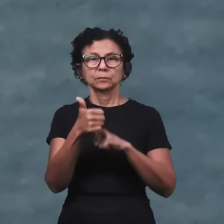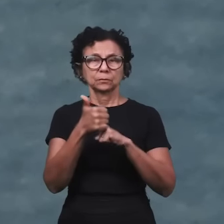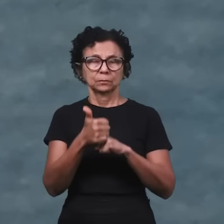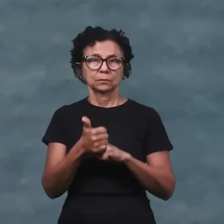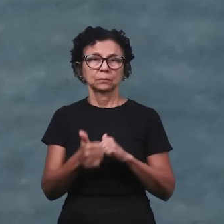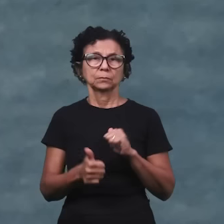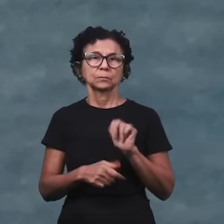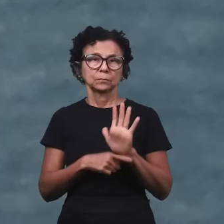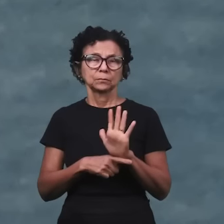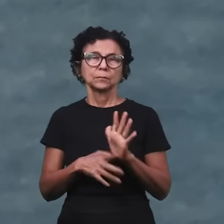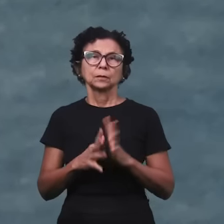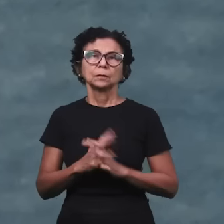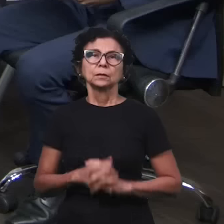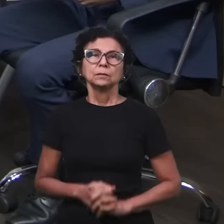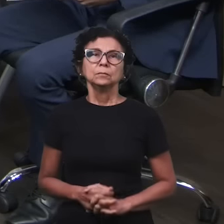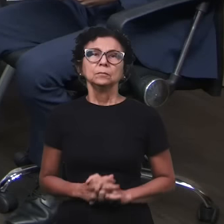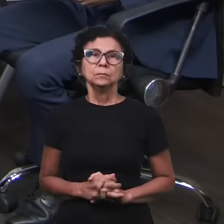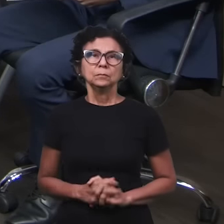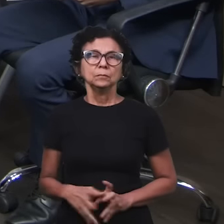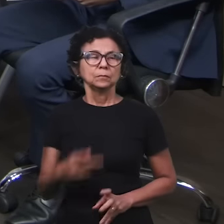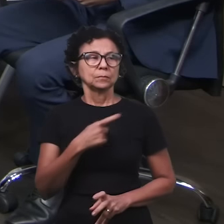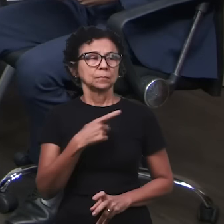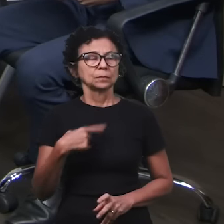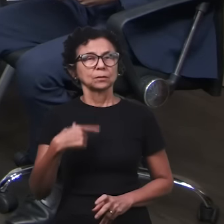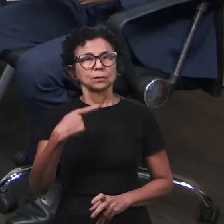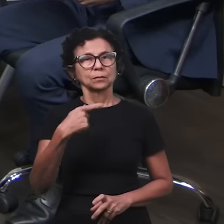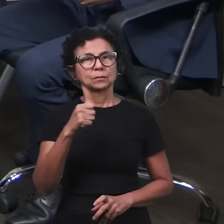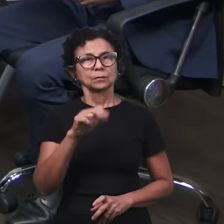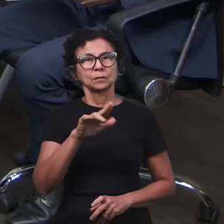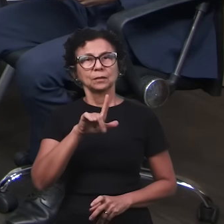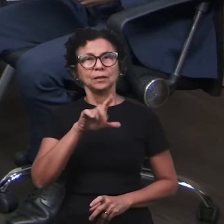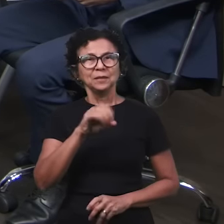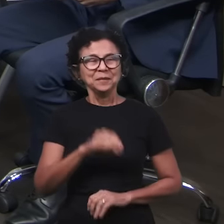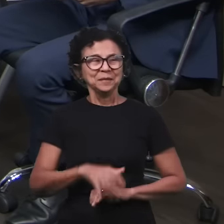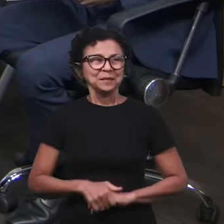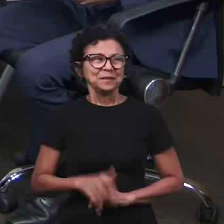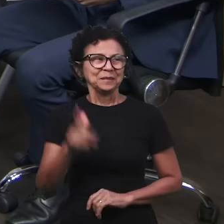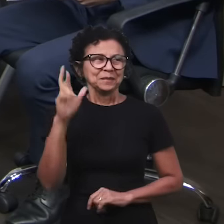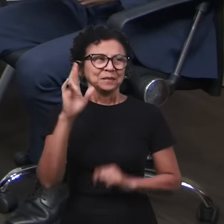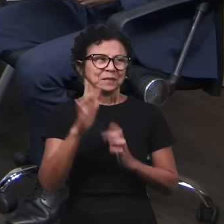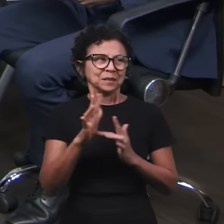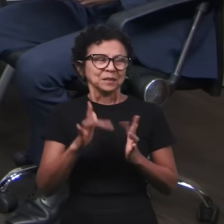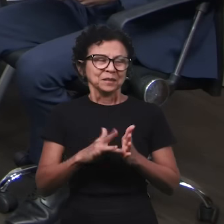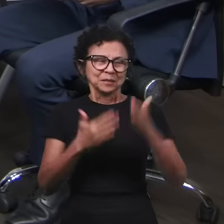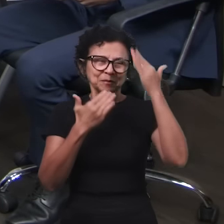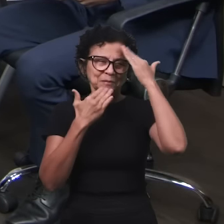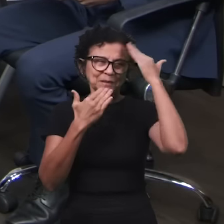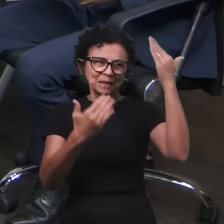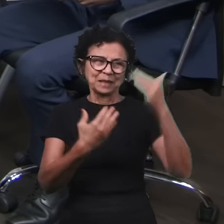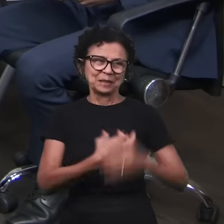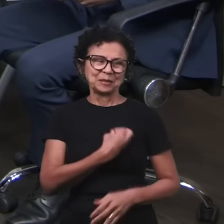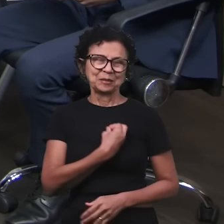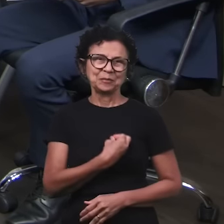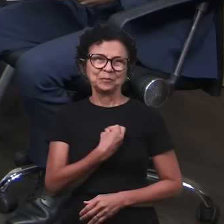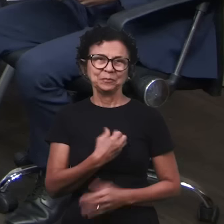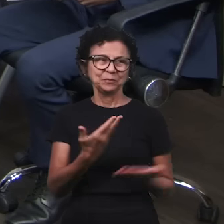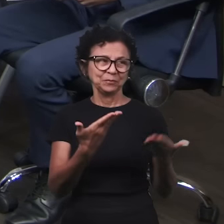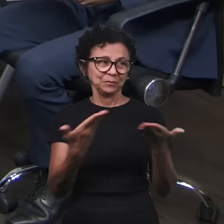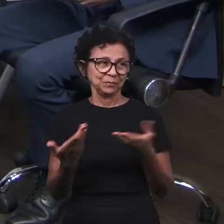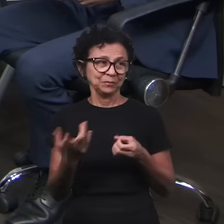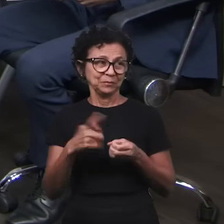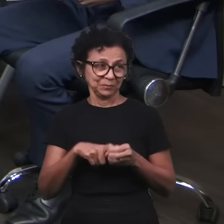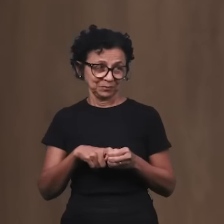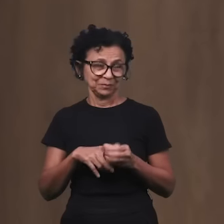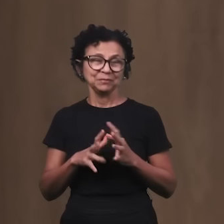você que está em casa, tá bom? Pastor Paulo Cosme, paz do Senhor, obrigado por sua presença aqui. Já fica o convite para estar em outras